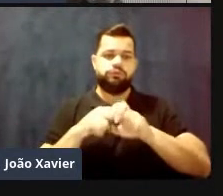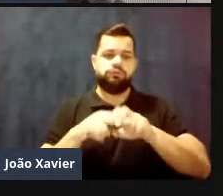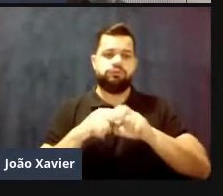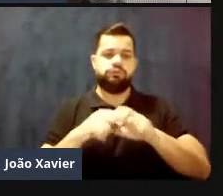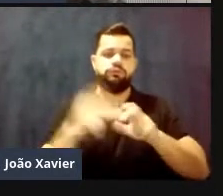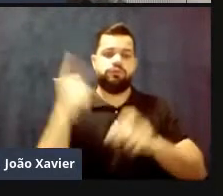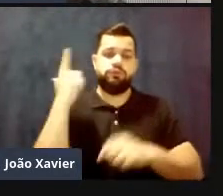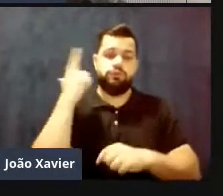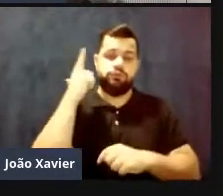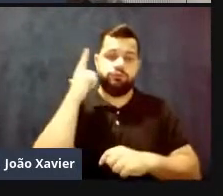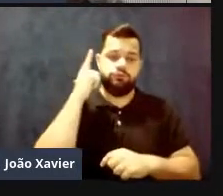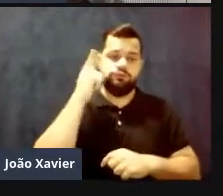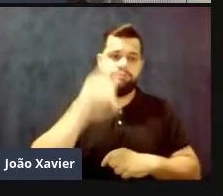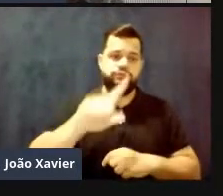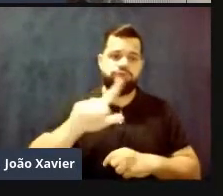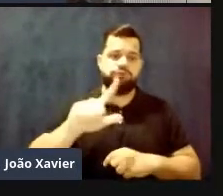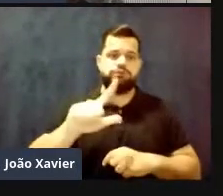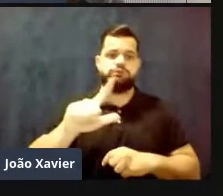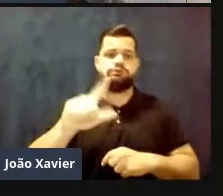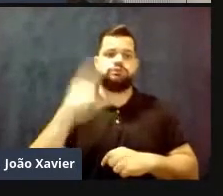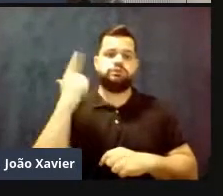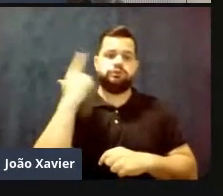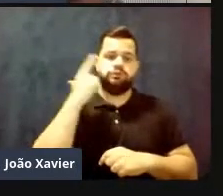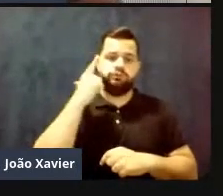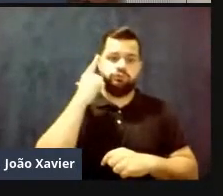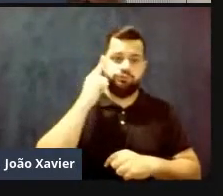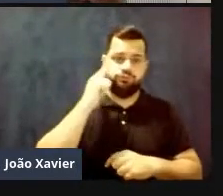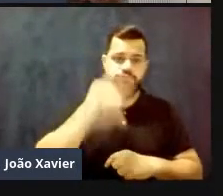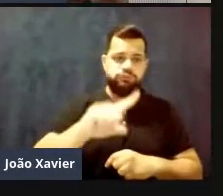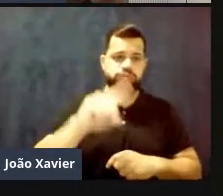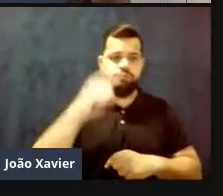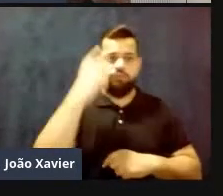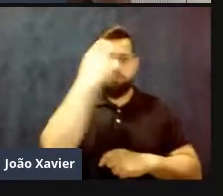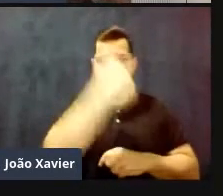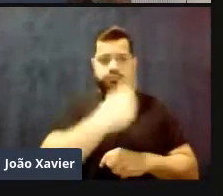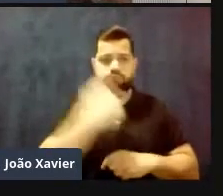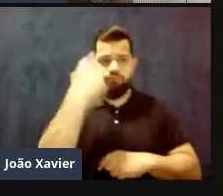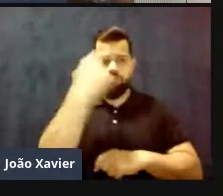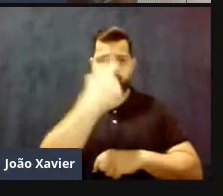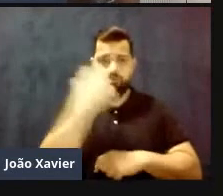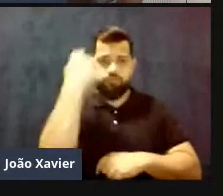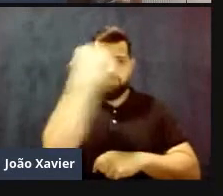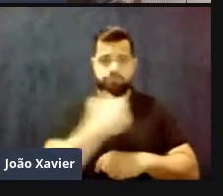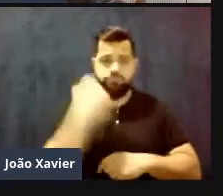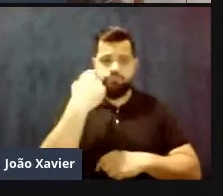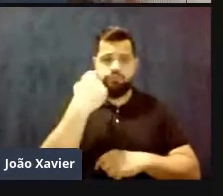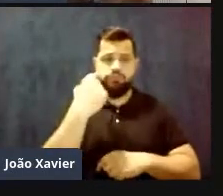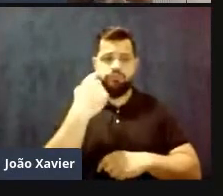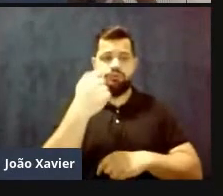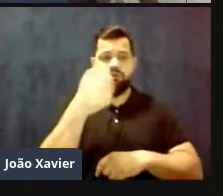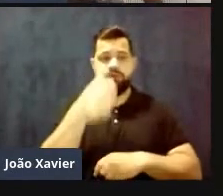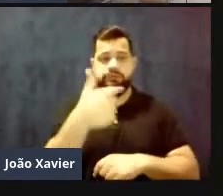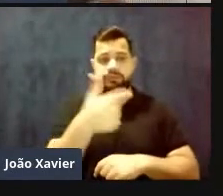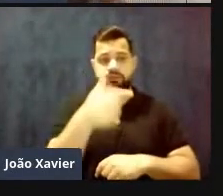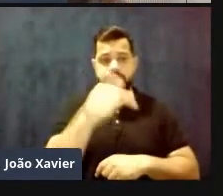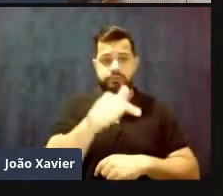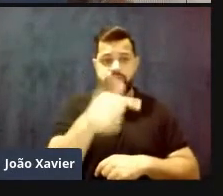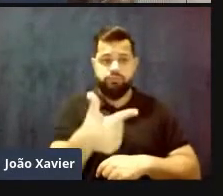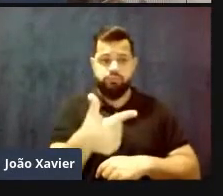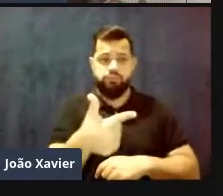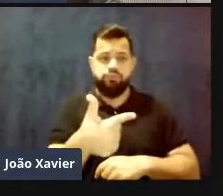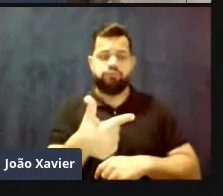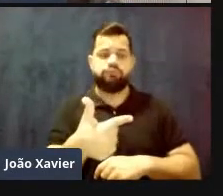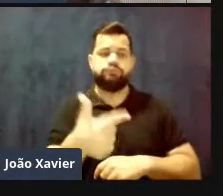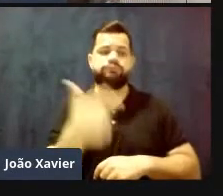proteico e calórico com 3 dias, em 72 horas, para que você consiga trabalhar nutrição máxima a partir do primeiro dia